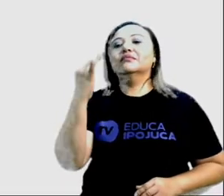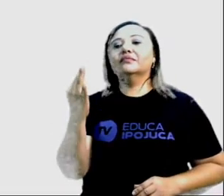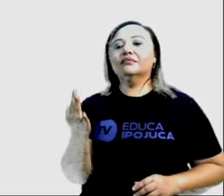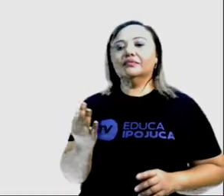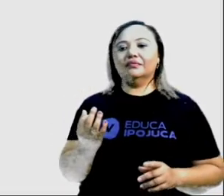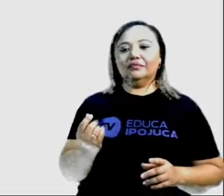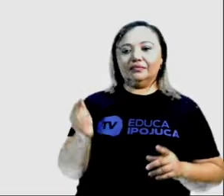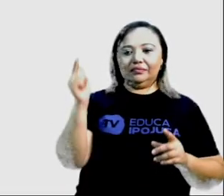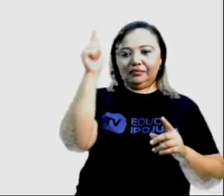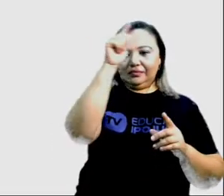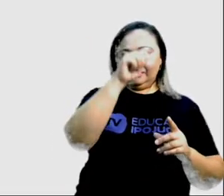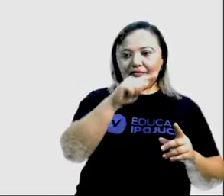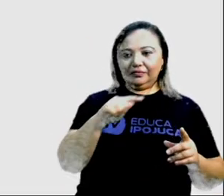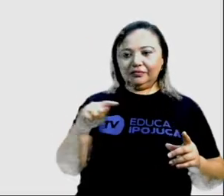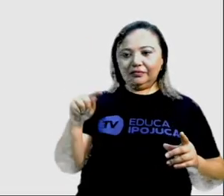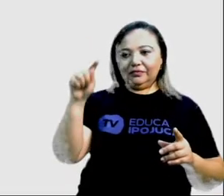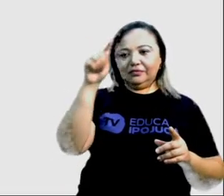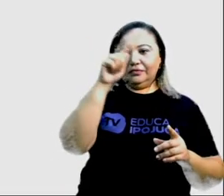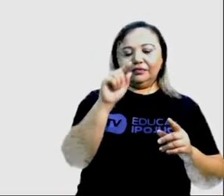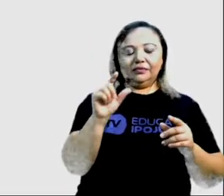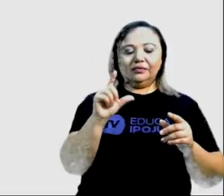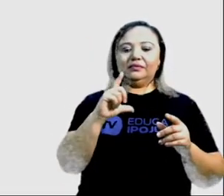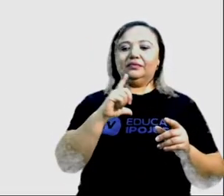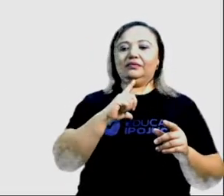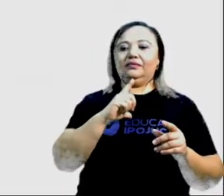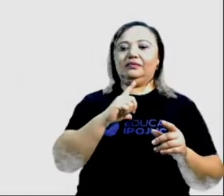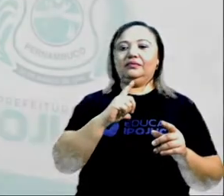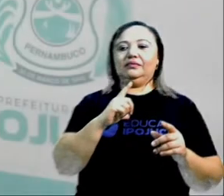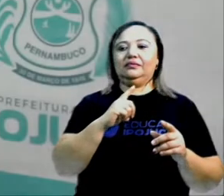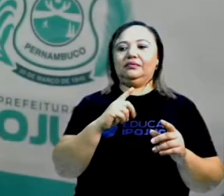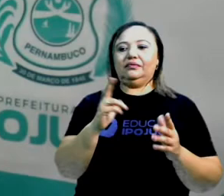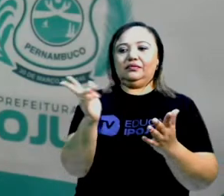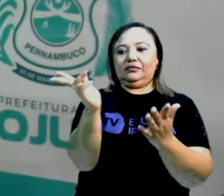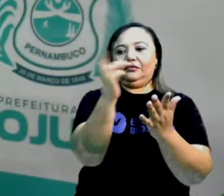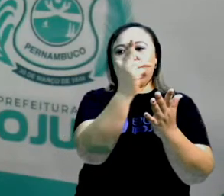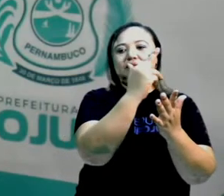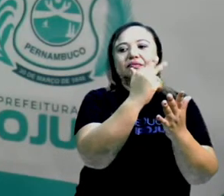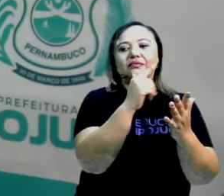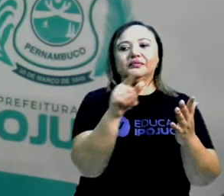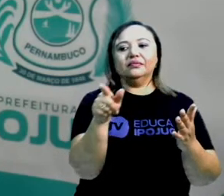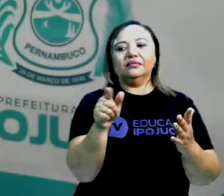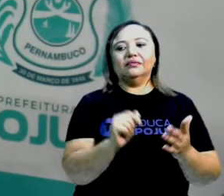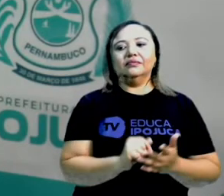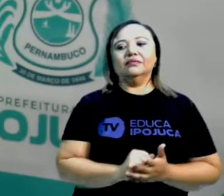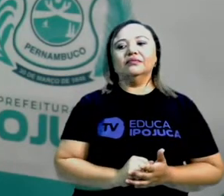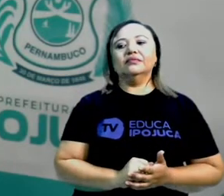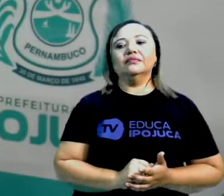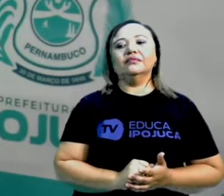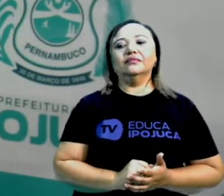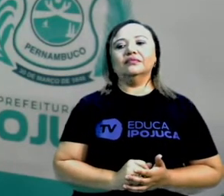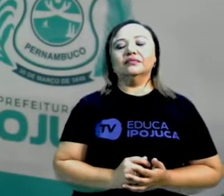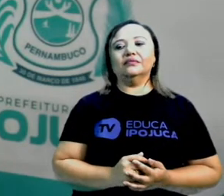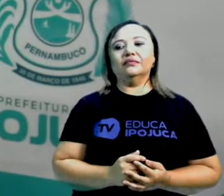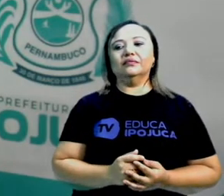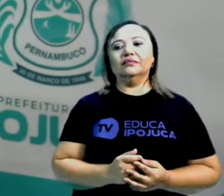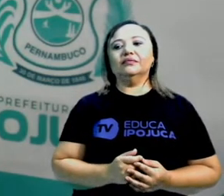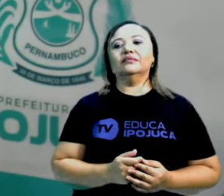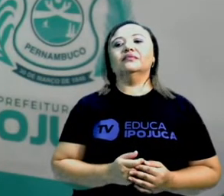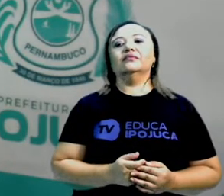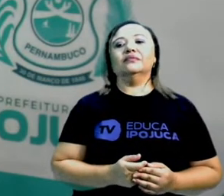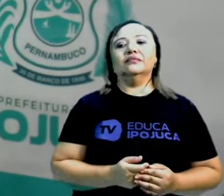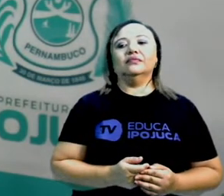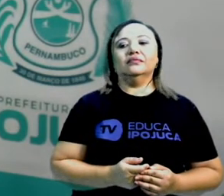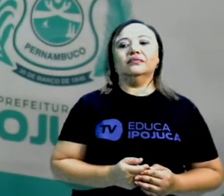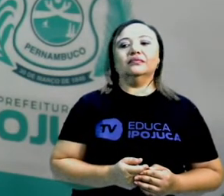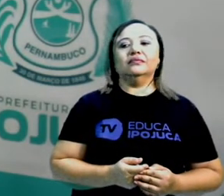desenho? Círculo, vocês já sabem, né? É aquele que se parece com o bambolê, não é isso?